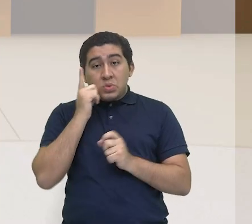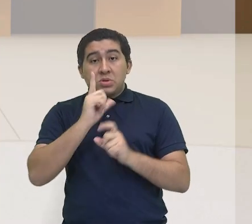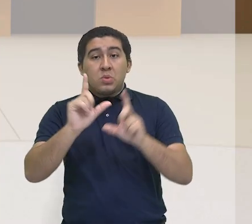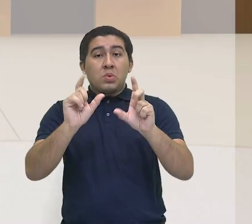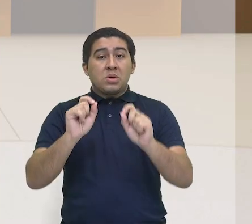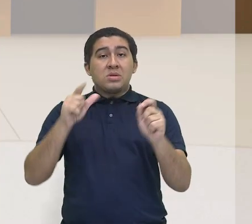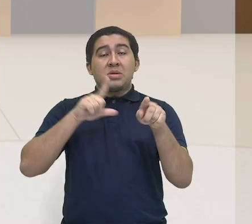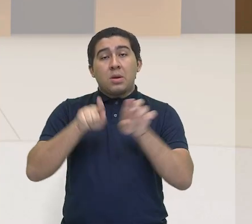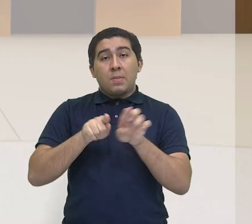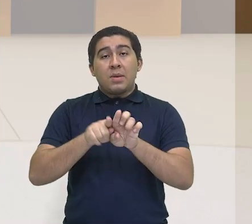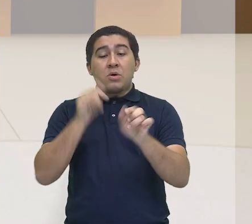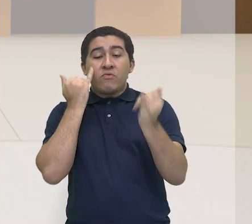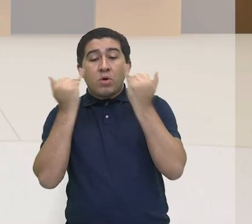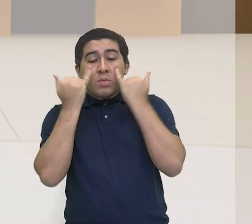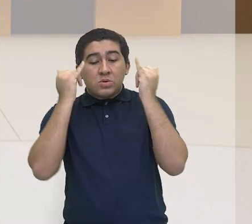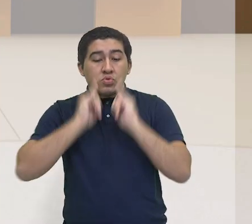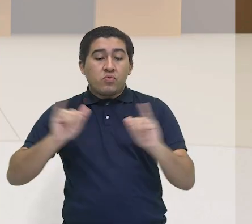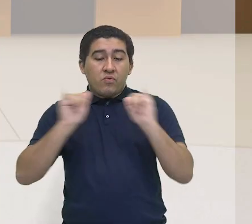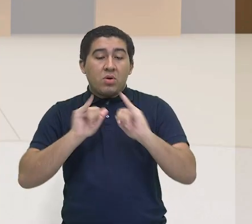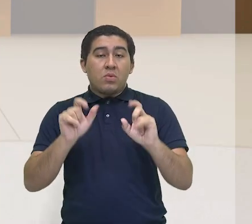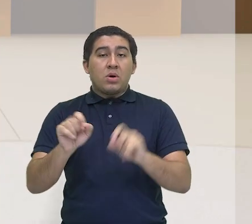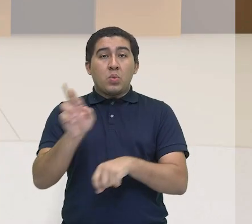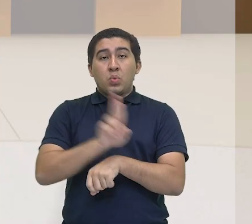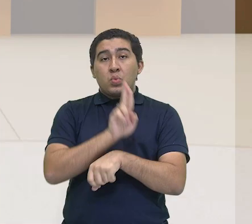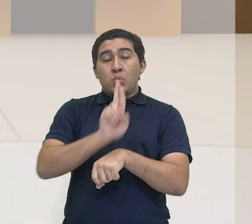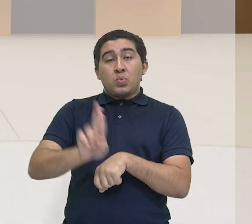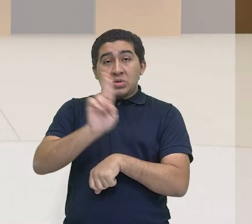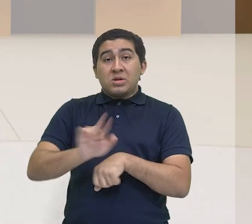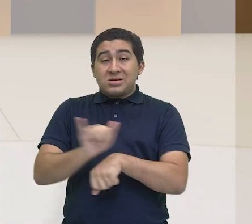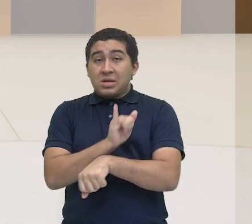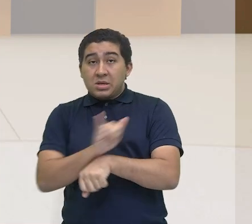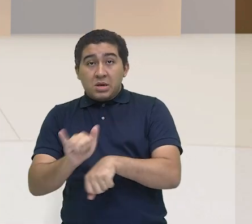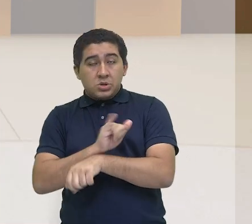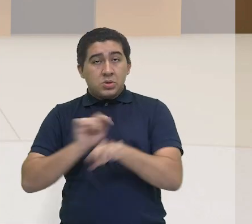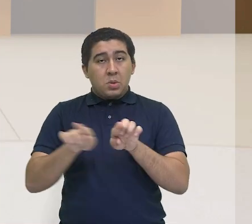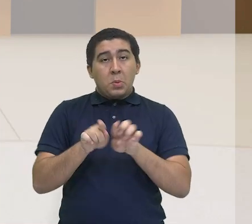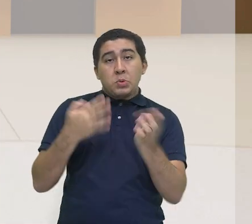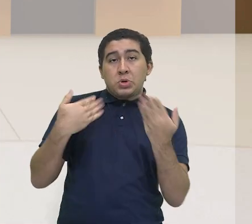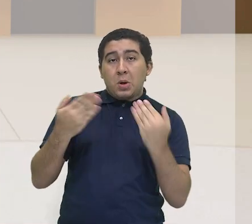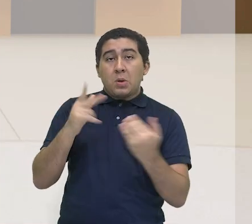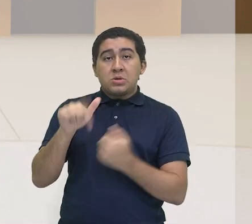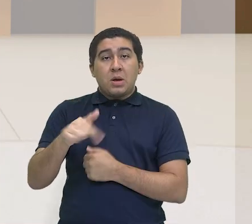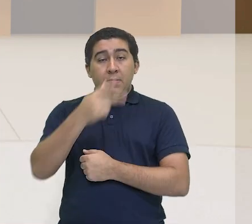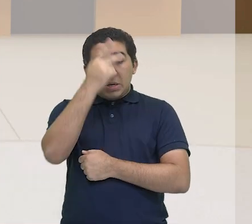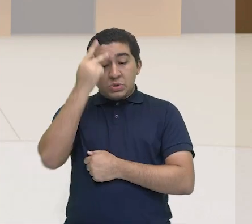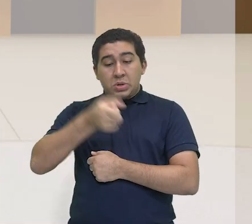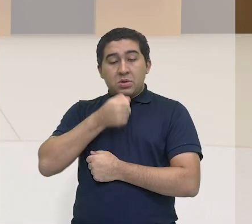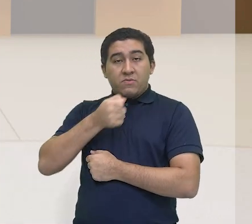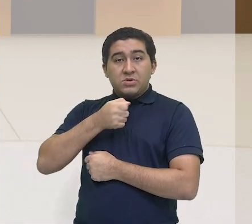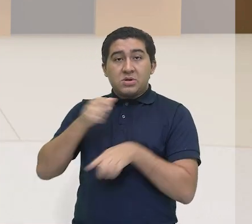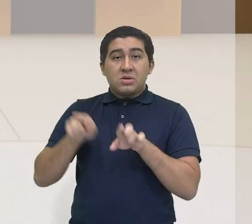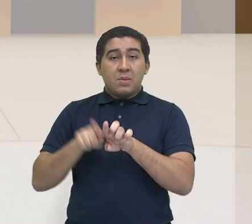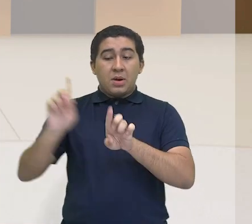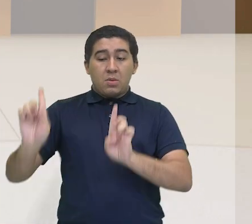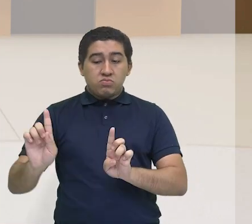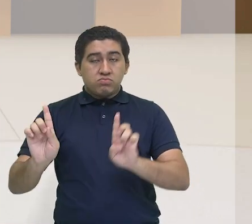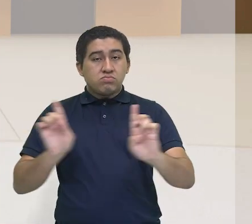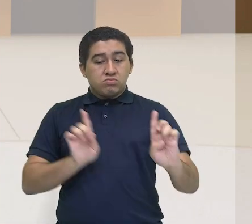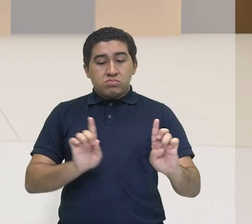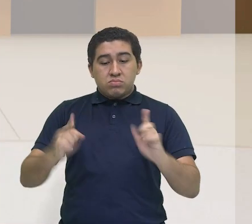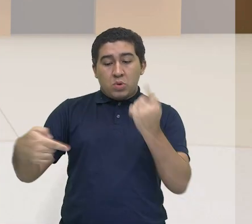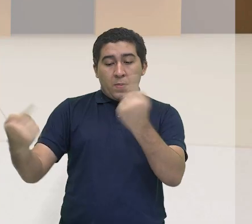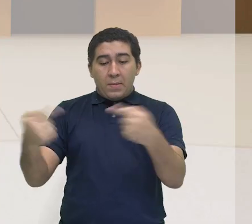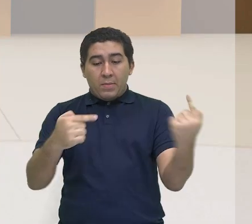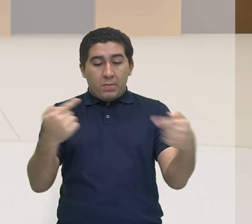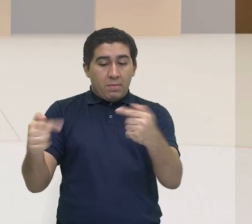e difundir informações através da técnica ou do diálogo entre entrevistador e entrevistado, podendo ser considerada